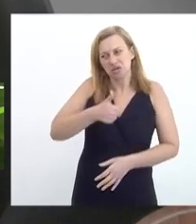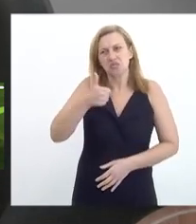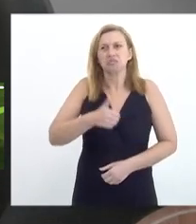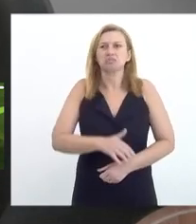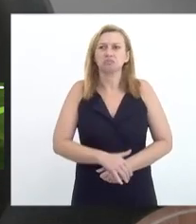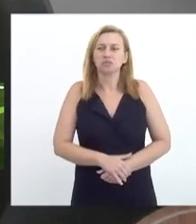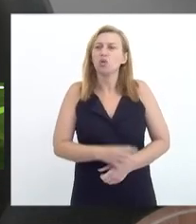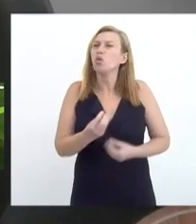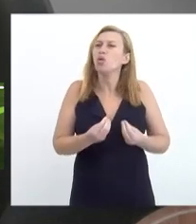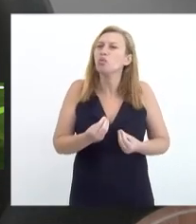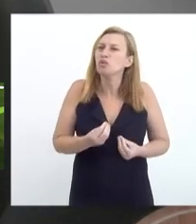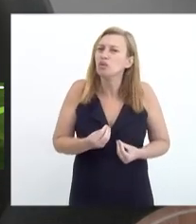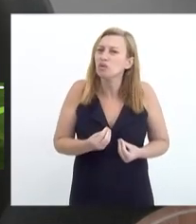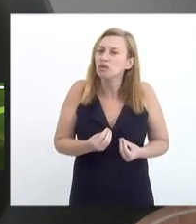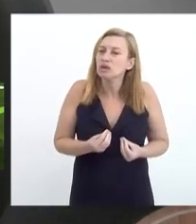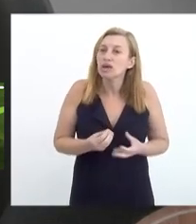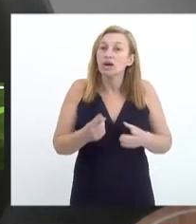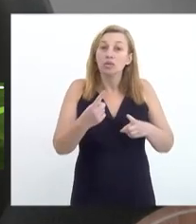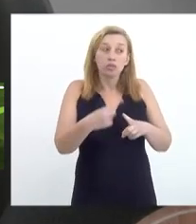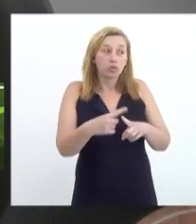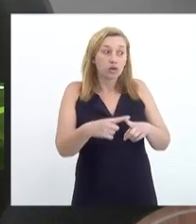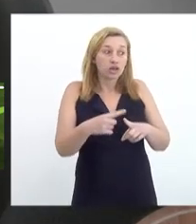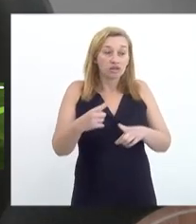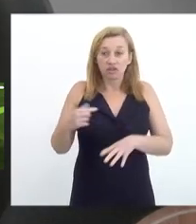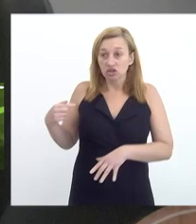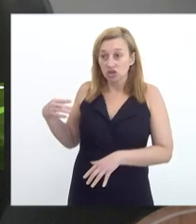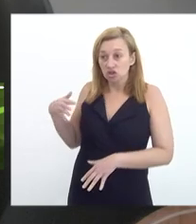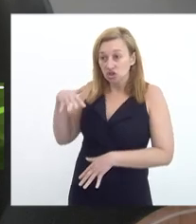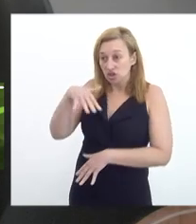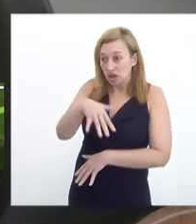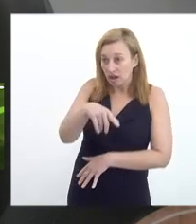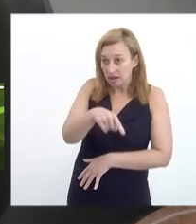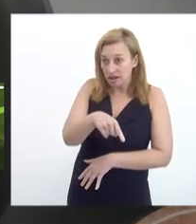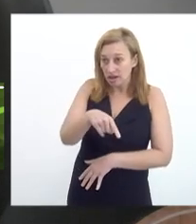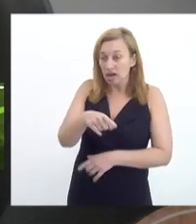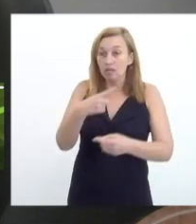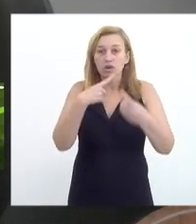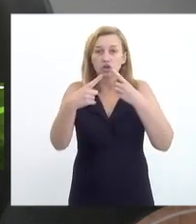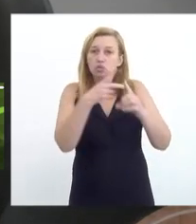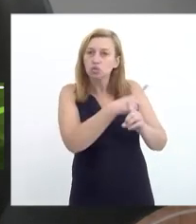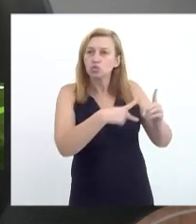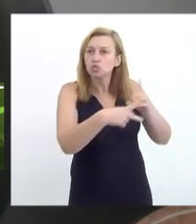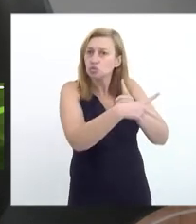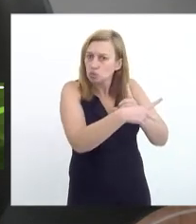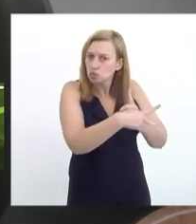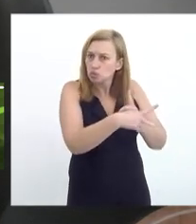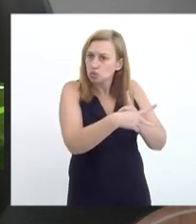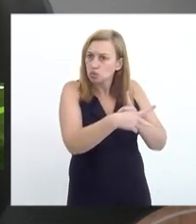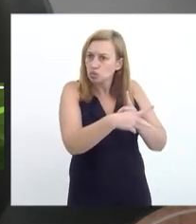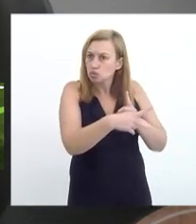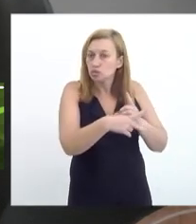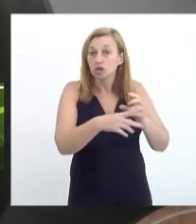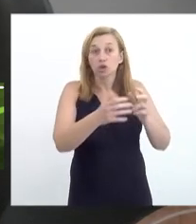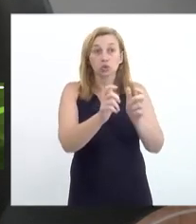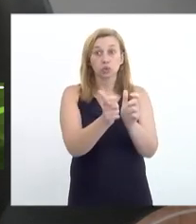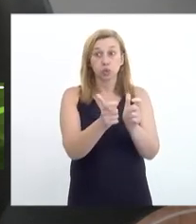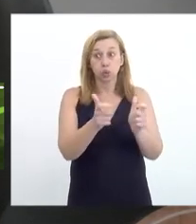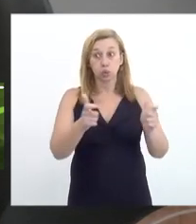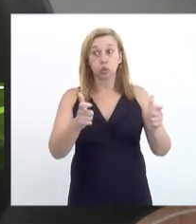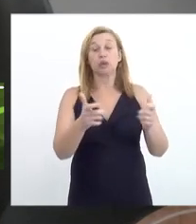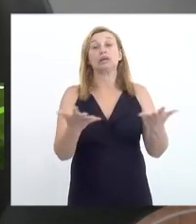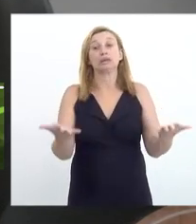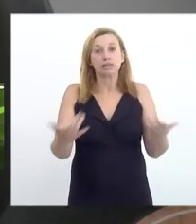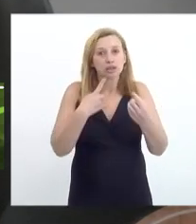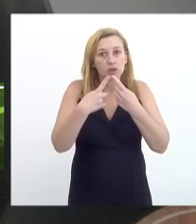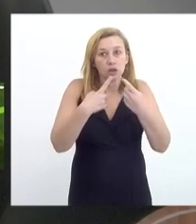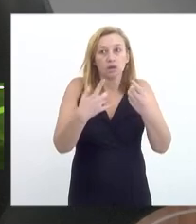Como é? É porque a gente vai vir para cá Para discutir a Previdência Que vai ser Uma discussão intensa Então que